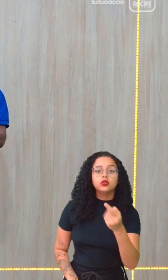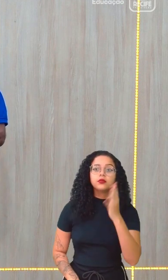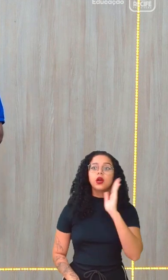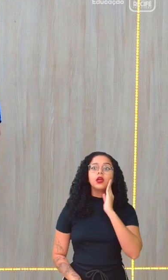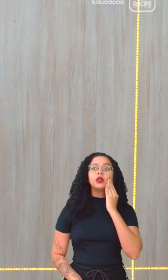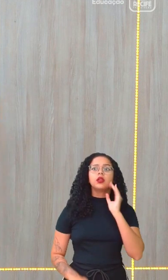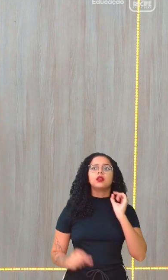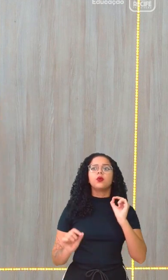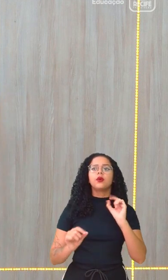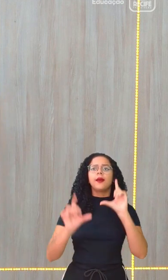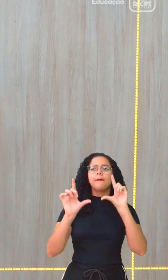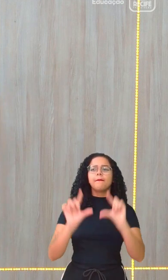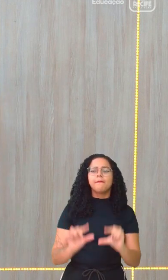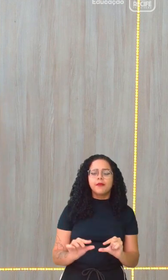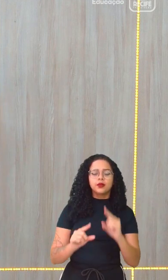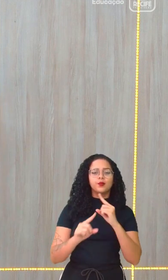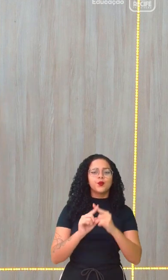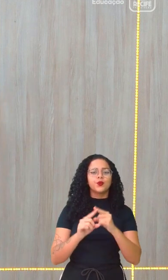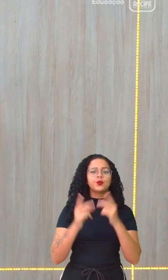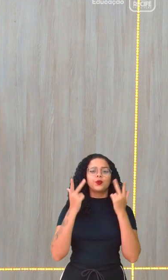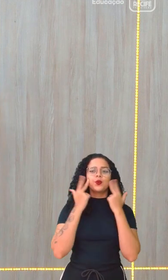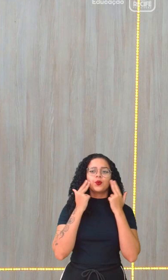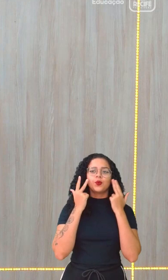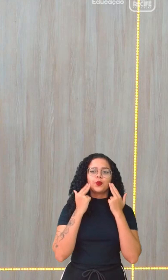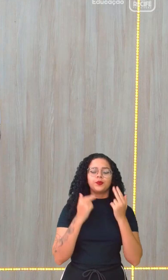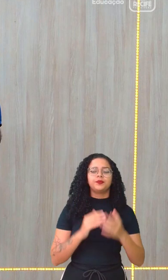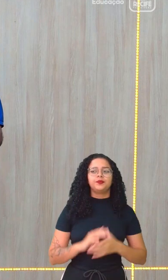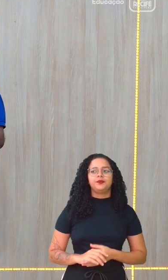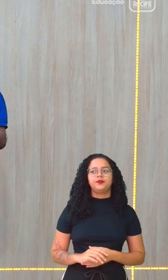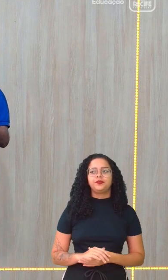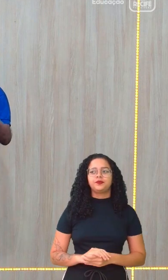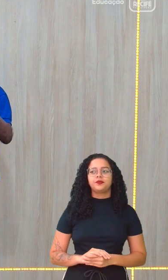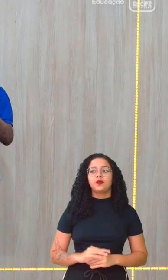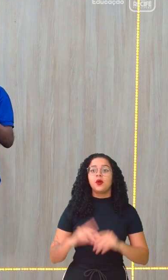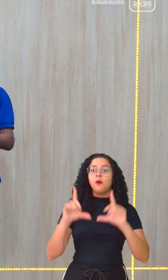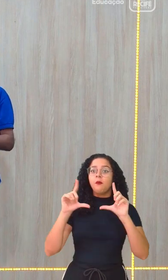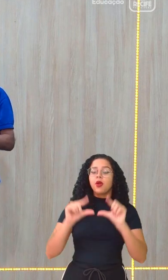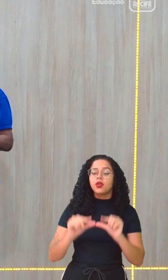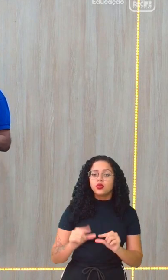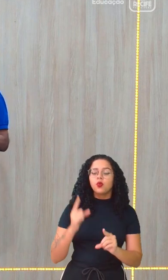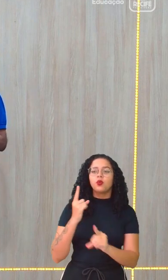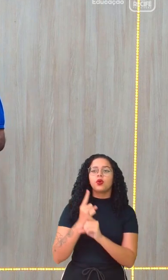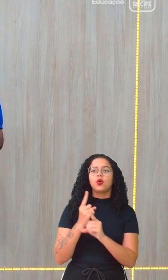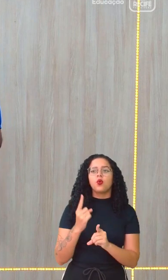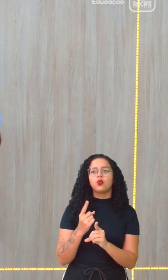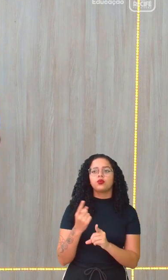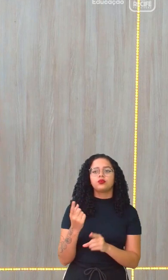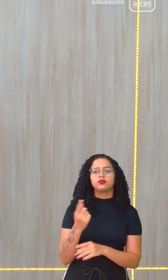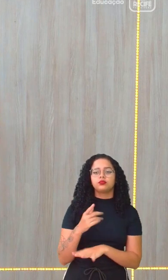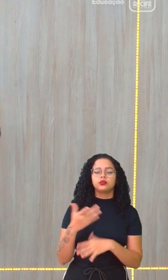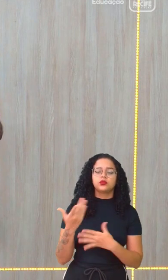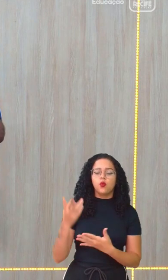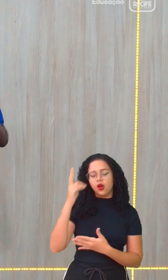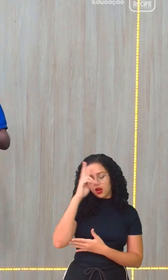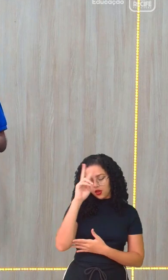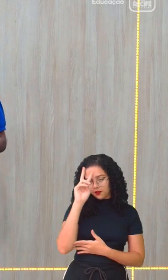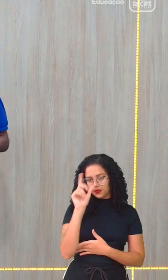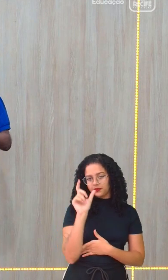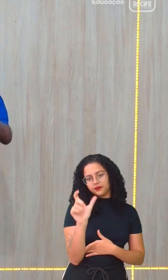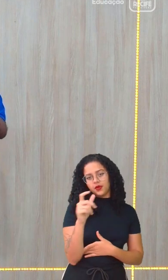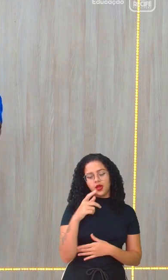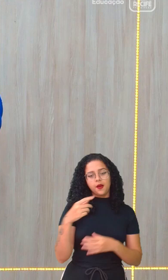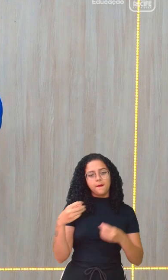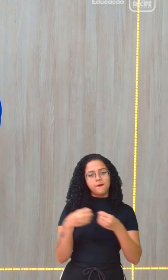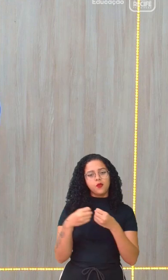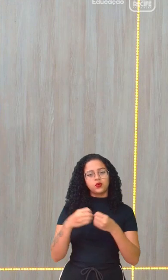que é mínimo múltiplo comum, mínimo menor encontro possível entre eles. Então, lembre disso, essa palavra próxima,